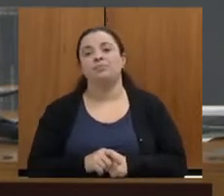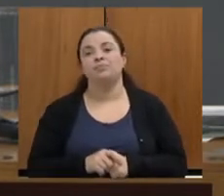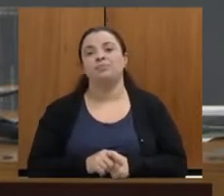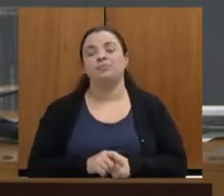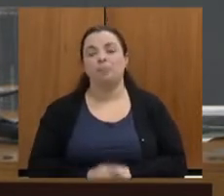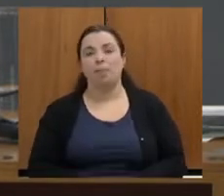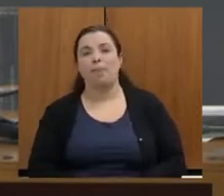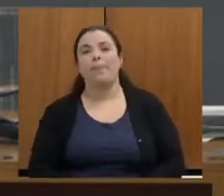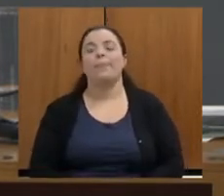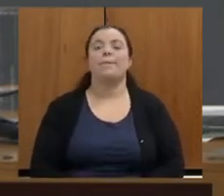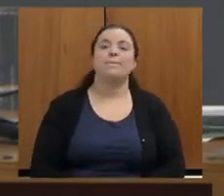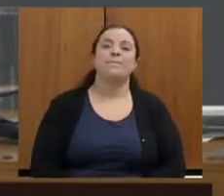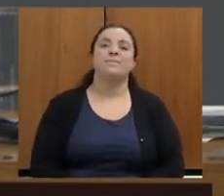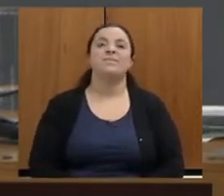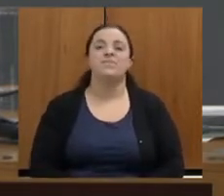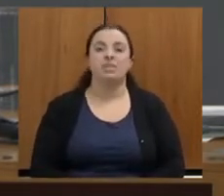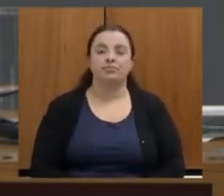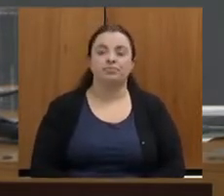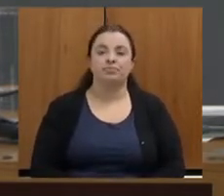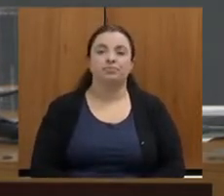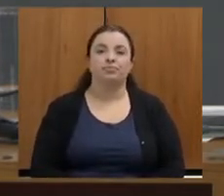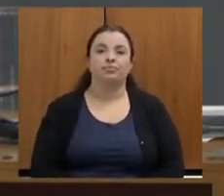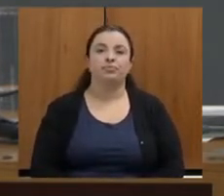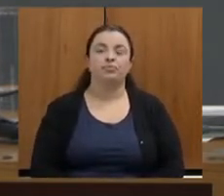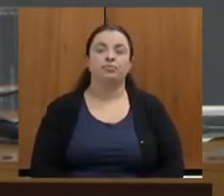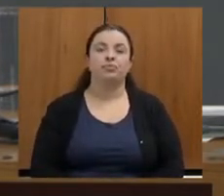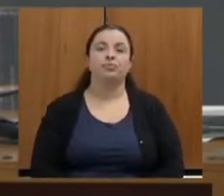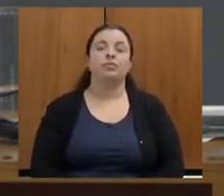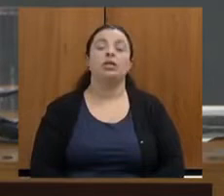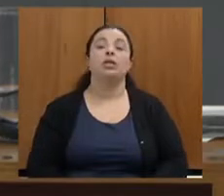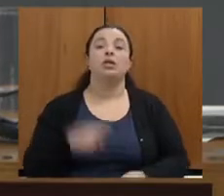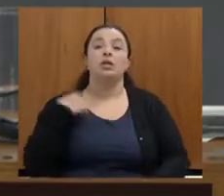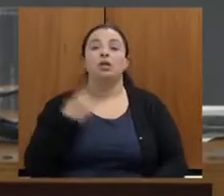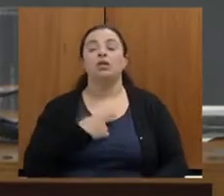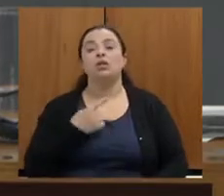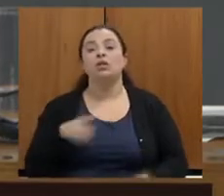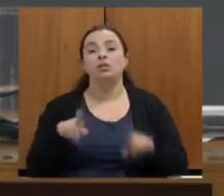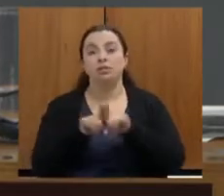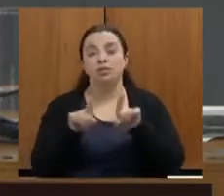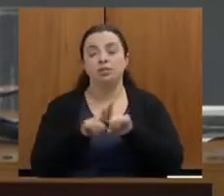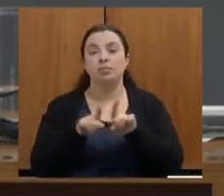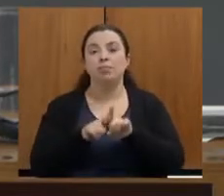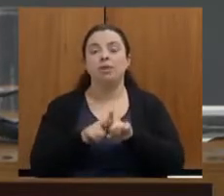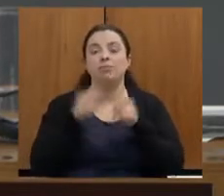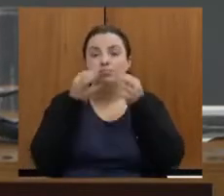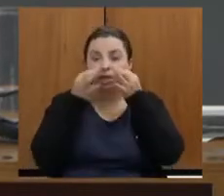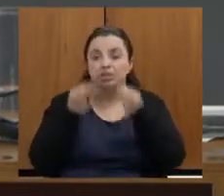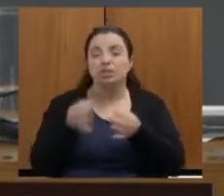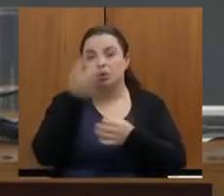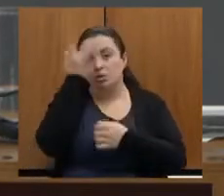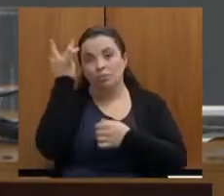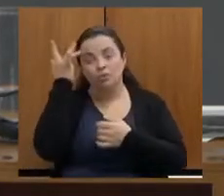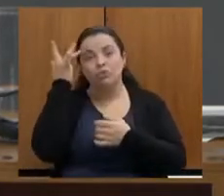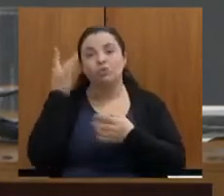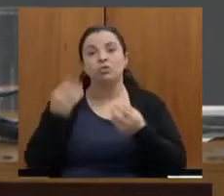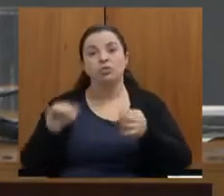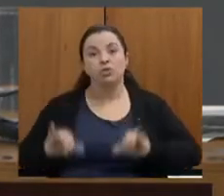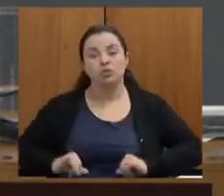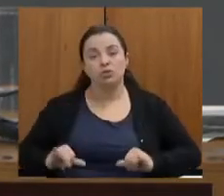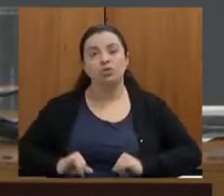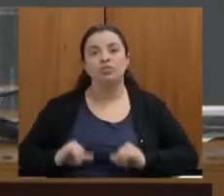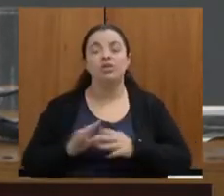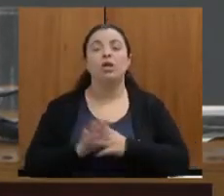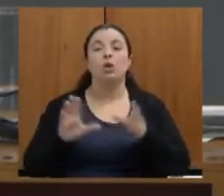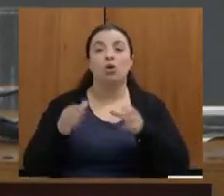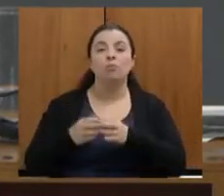no caso do Rio Doce que foram escutados mas ouvimos também atingidos atingidos deputados foi conosco a comissão